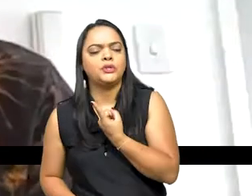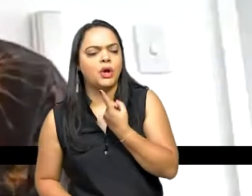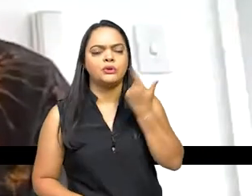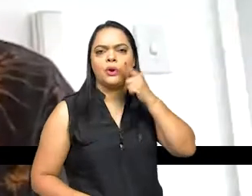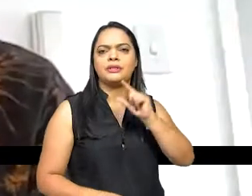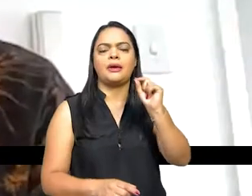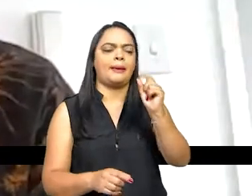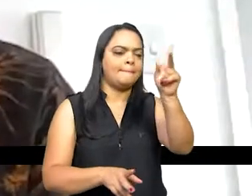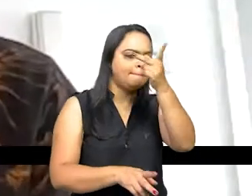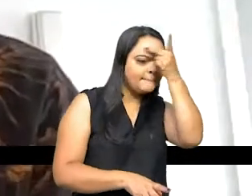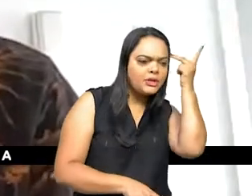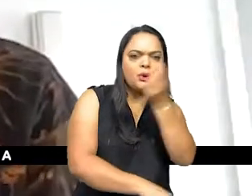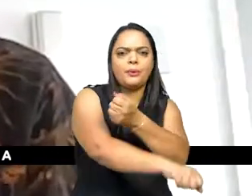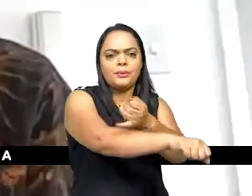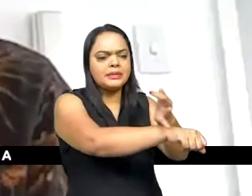mais pobres,